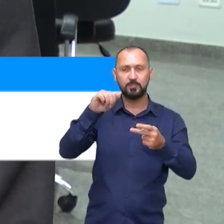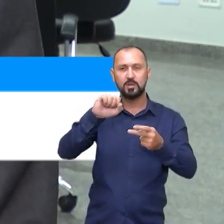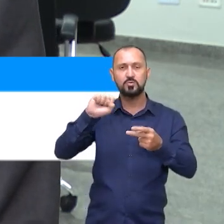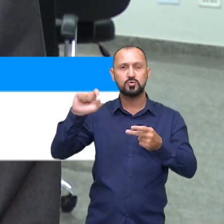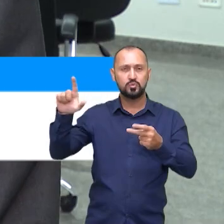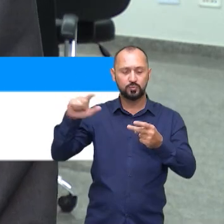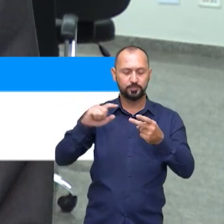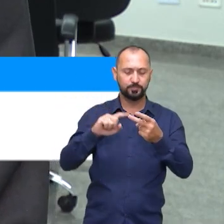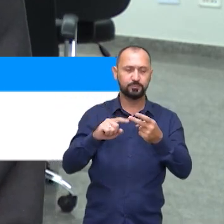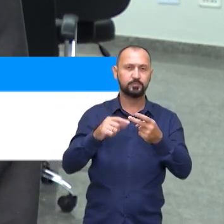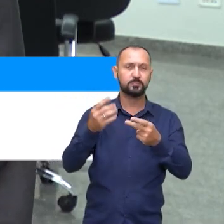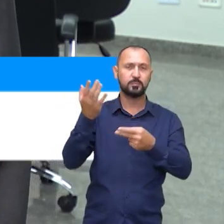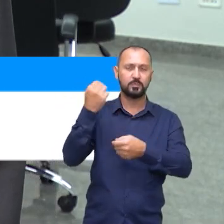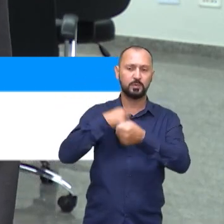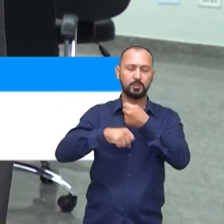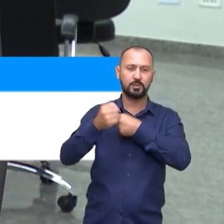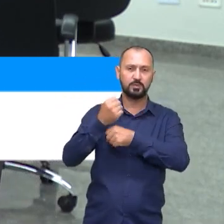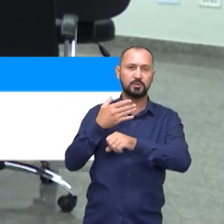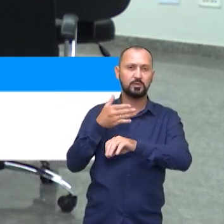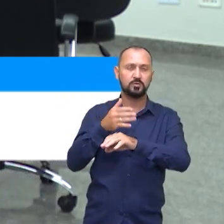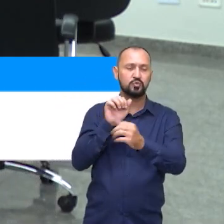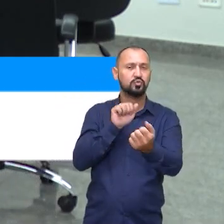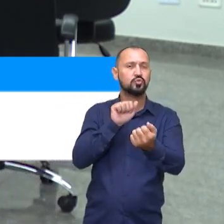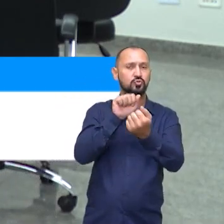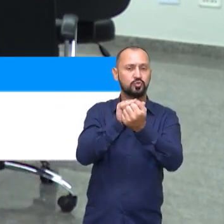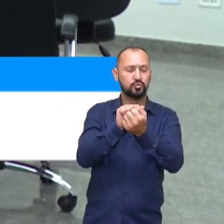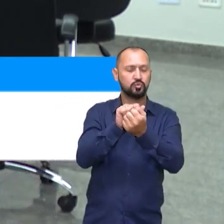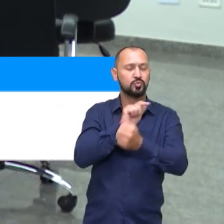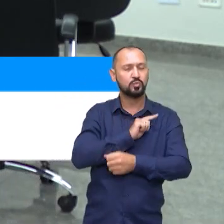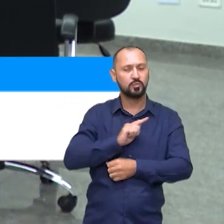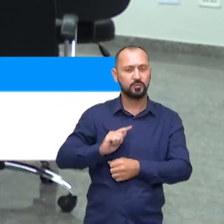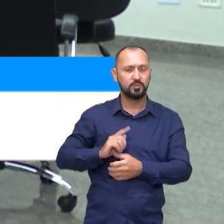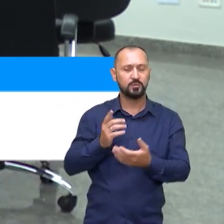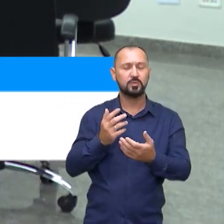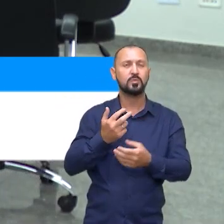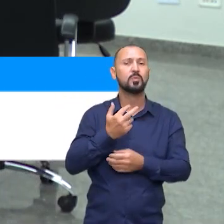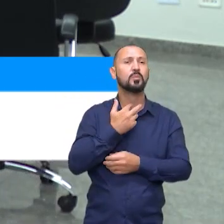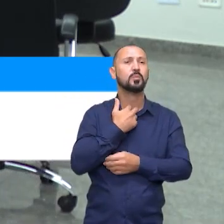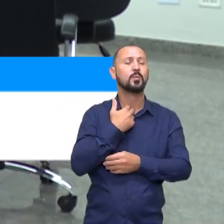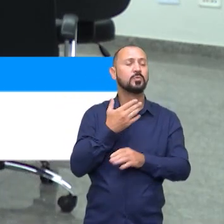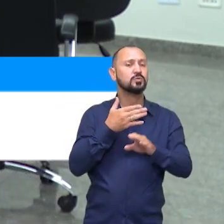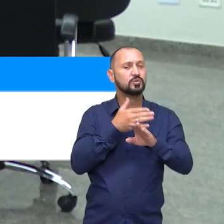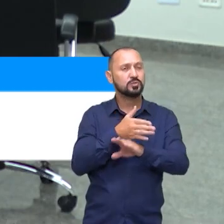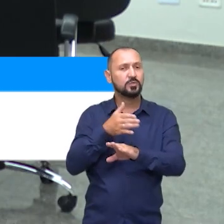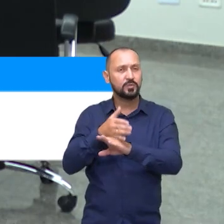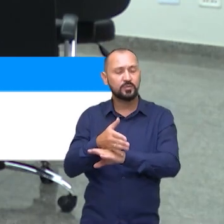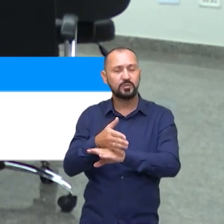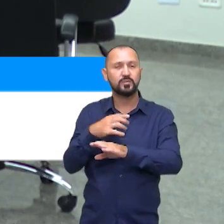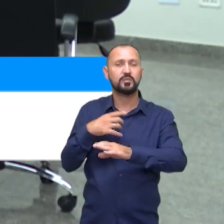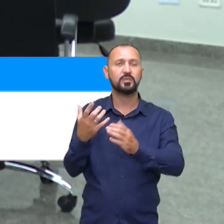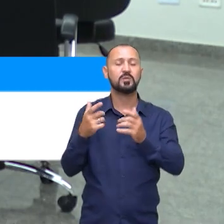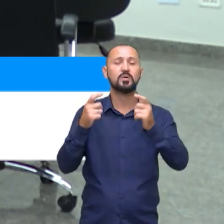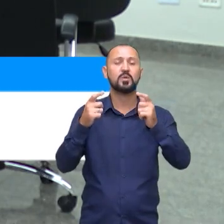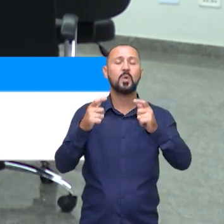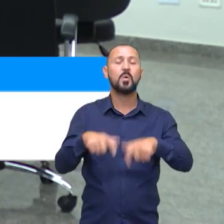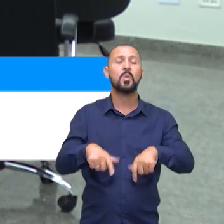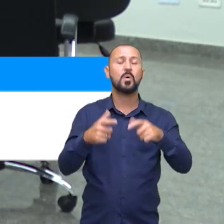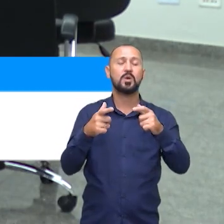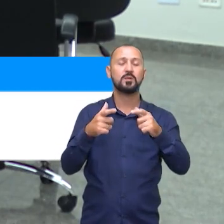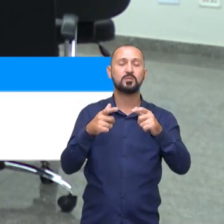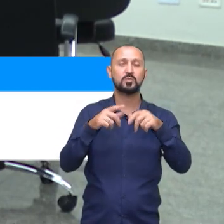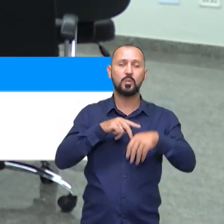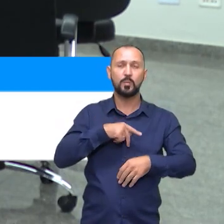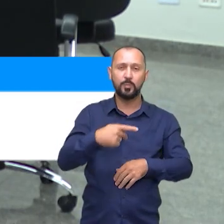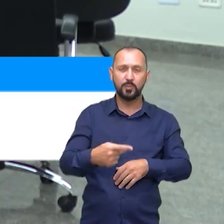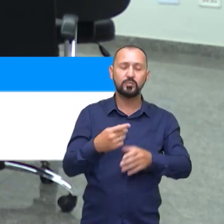vamos na Agraer, depois no IMASU. No passado tivemos com o governador. Enfim, e não